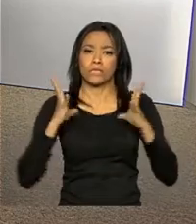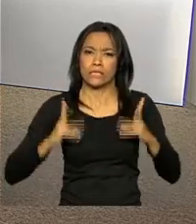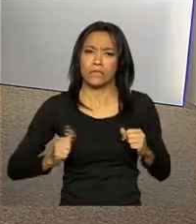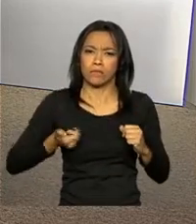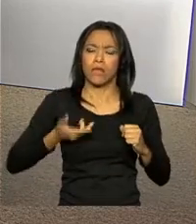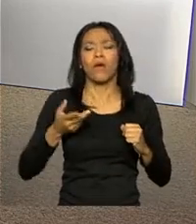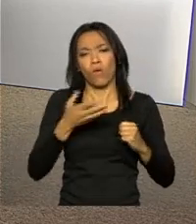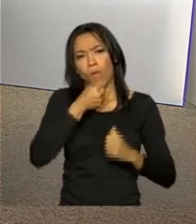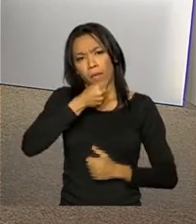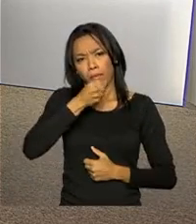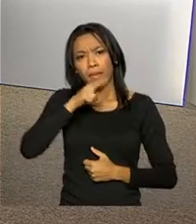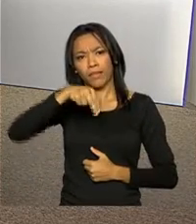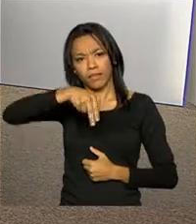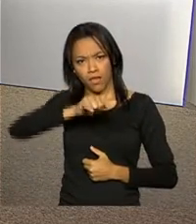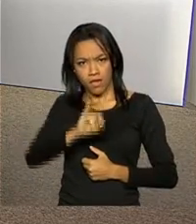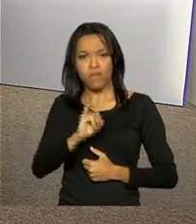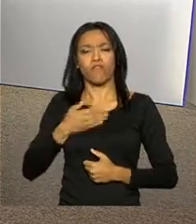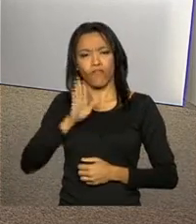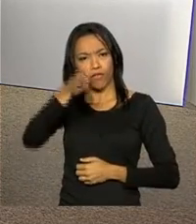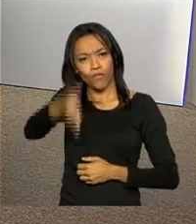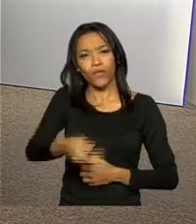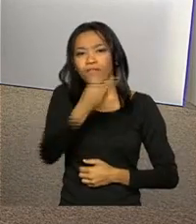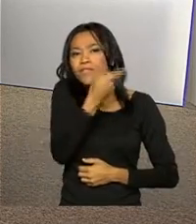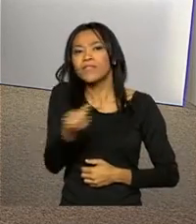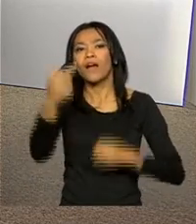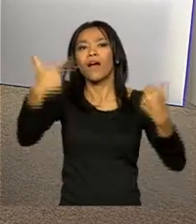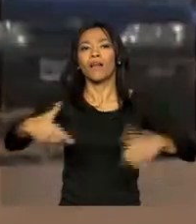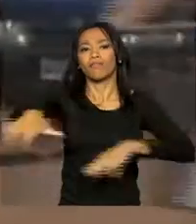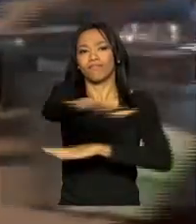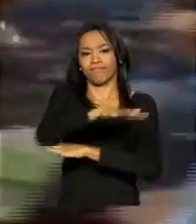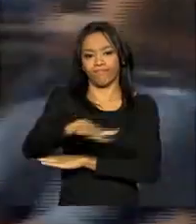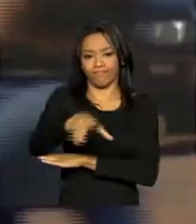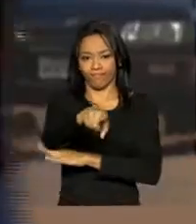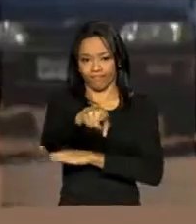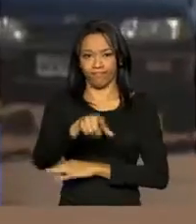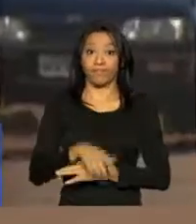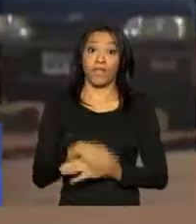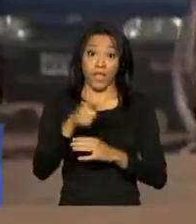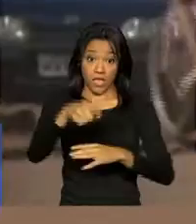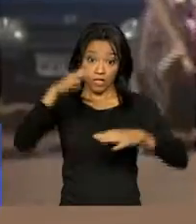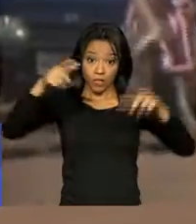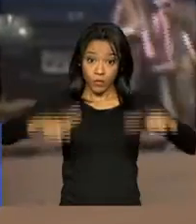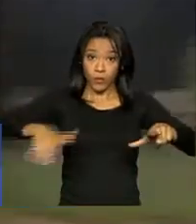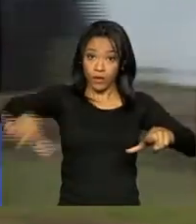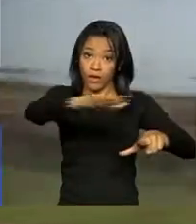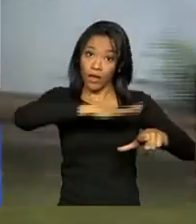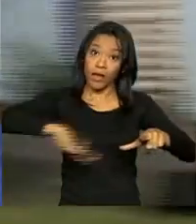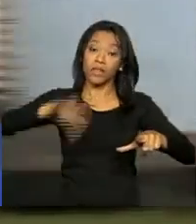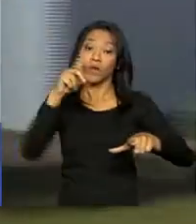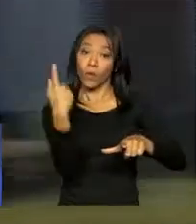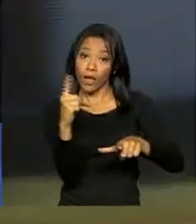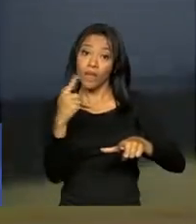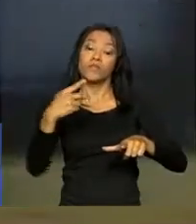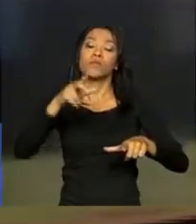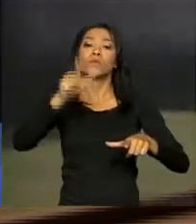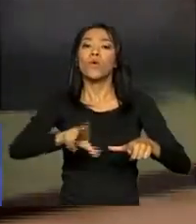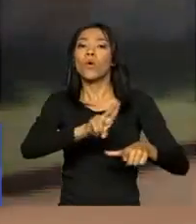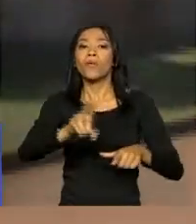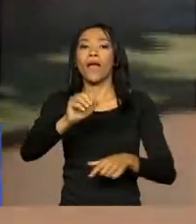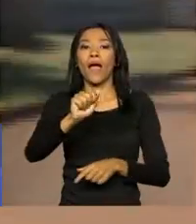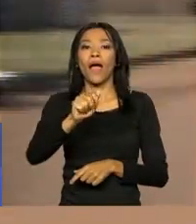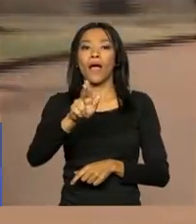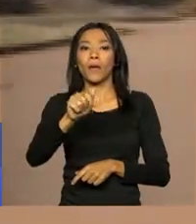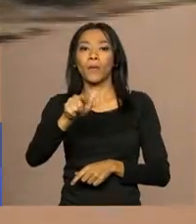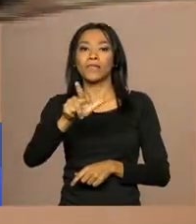visitar uma dessas obras em Águas Lindas de Goiás. A população de Águas Lindas de Goiás, cidade localizada a apenas